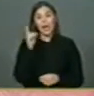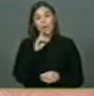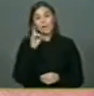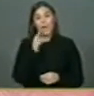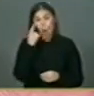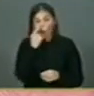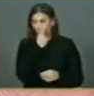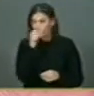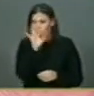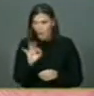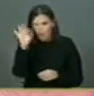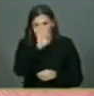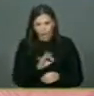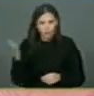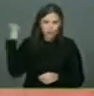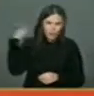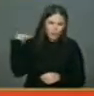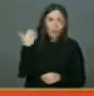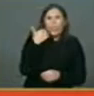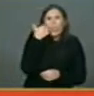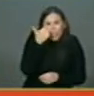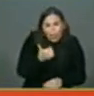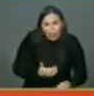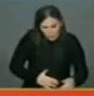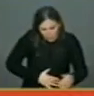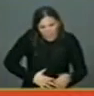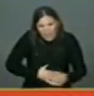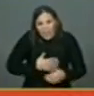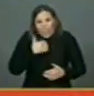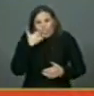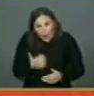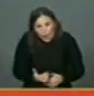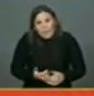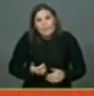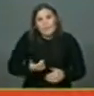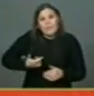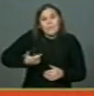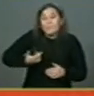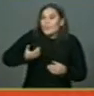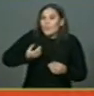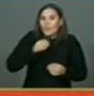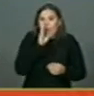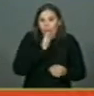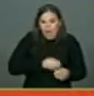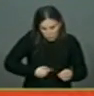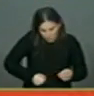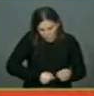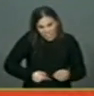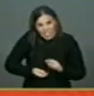olhos amarelos, as dores nas costas, dores abdominais, alteração dos nossos hábitos